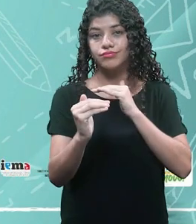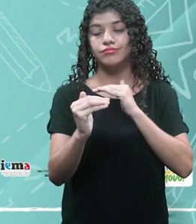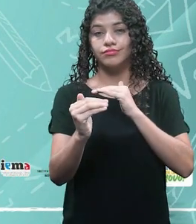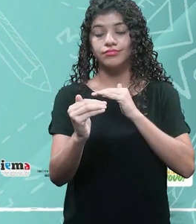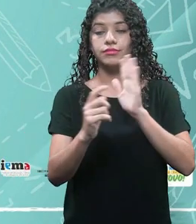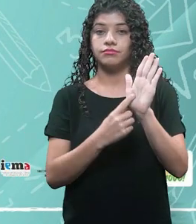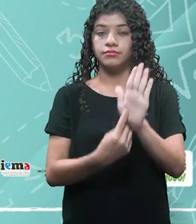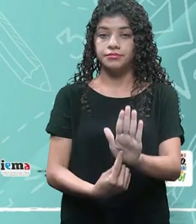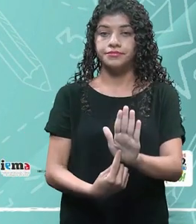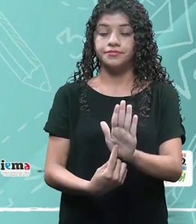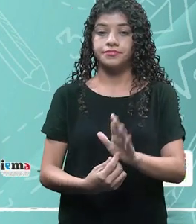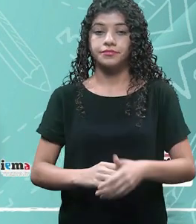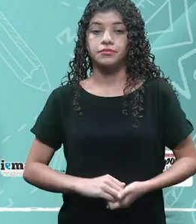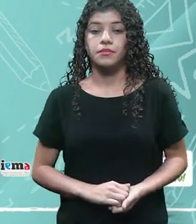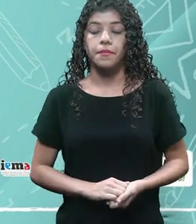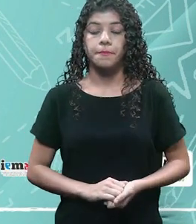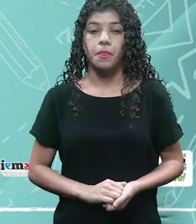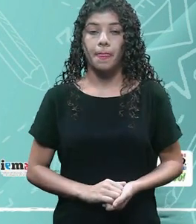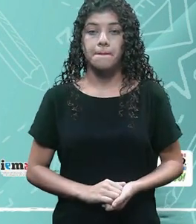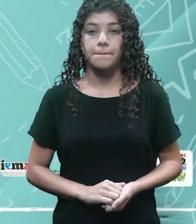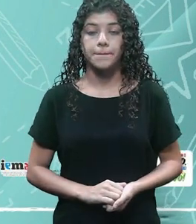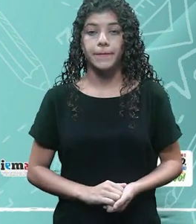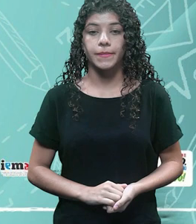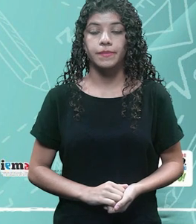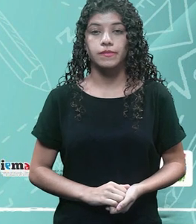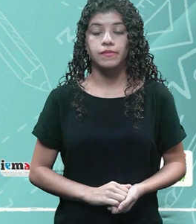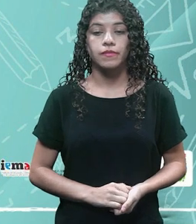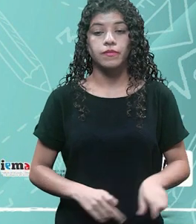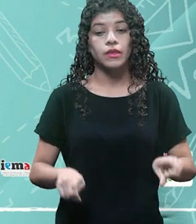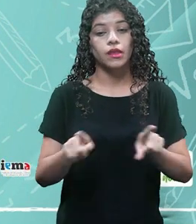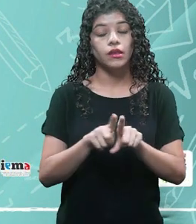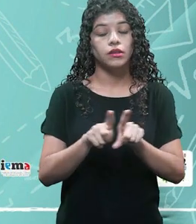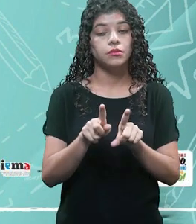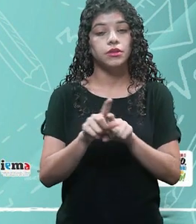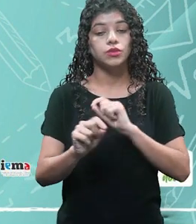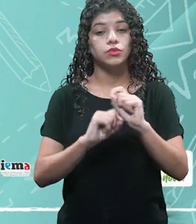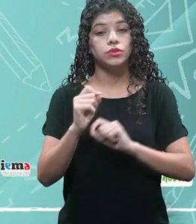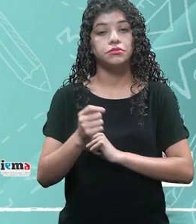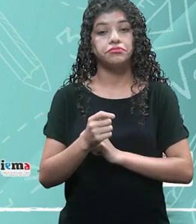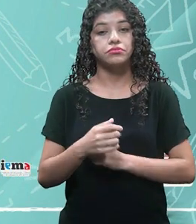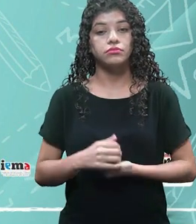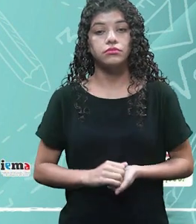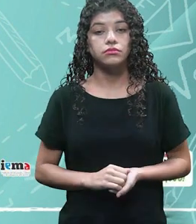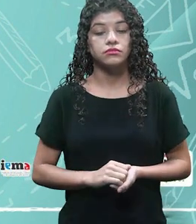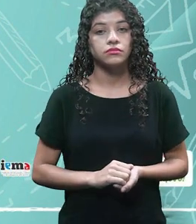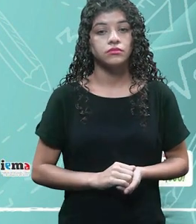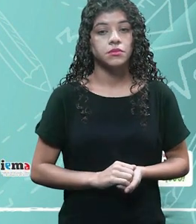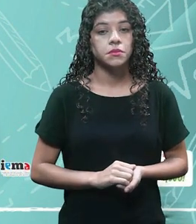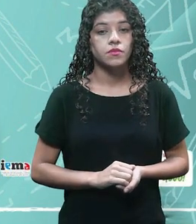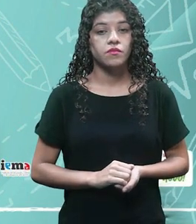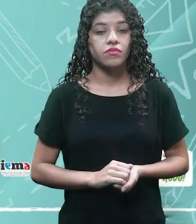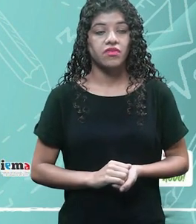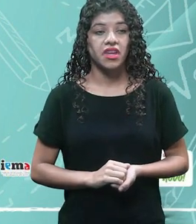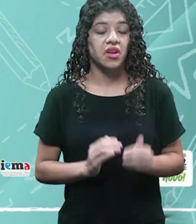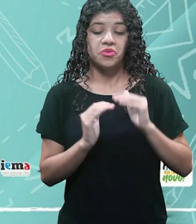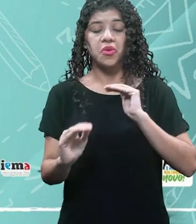defendido ou apresentado ou você pode ser contra Né desde que também você ã Ah não sou sou